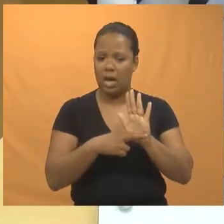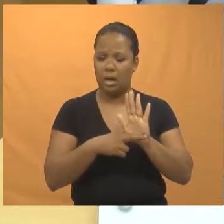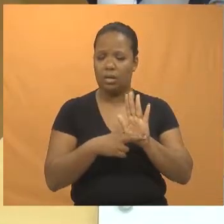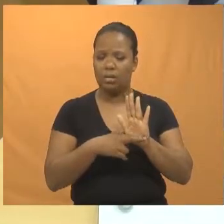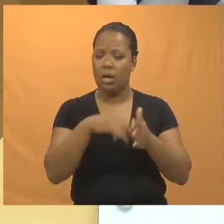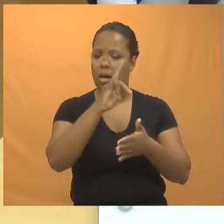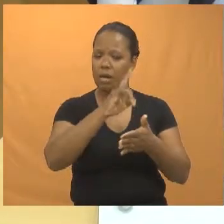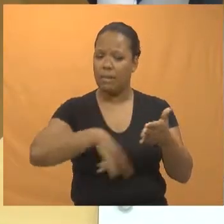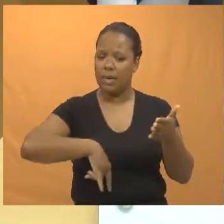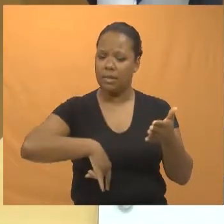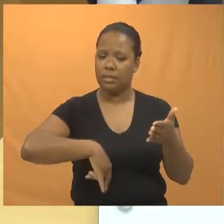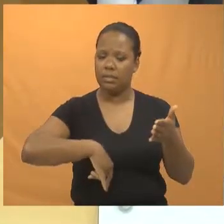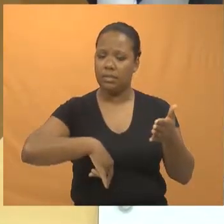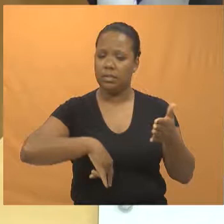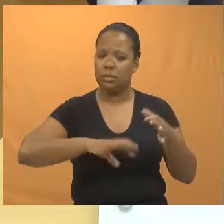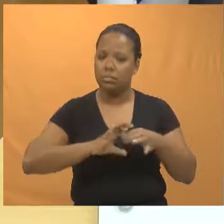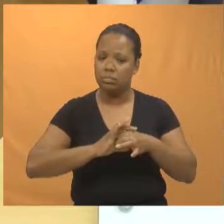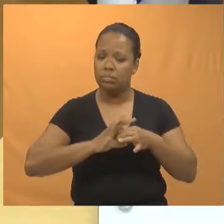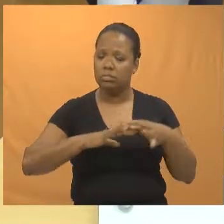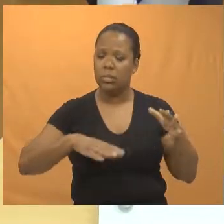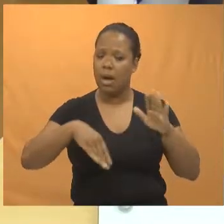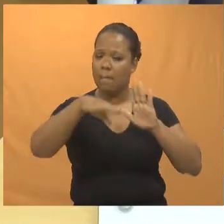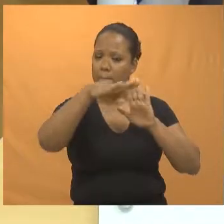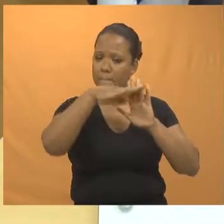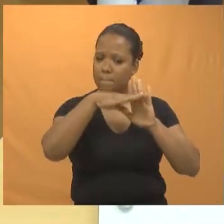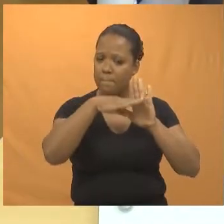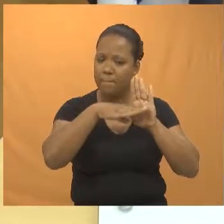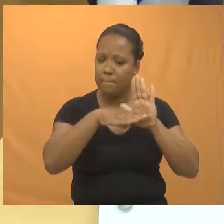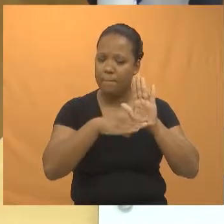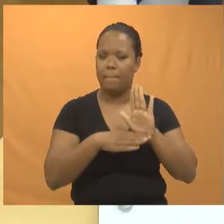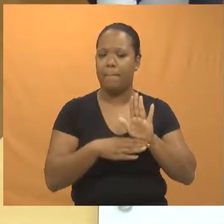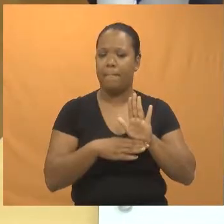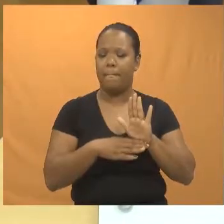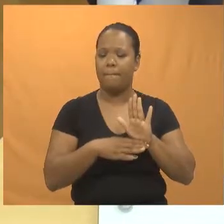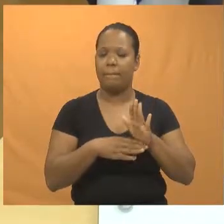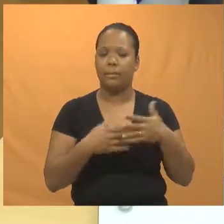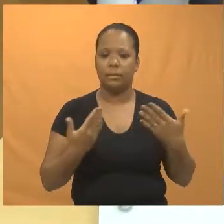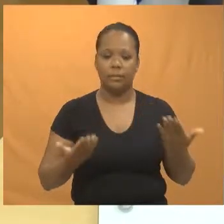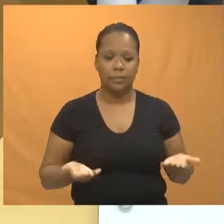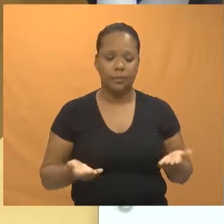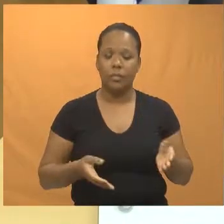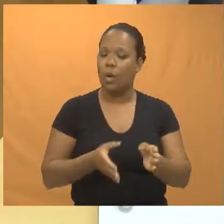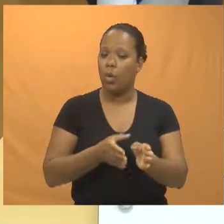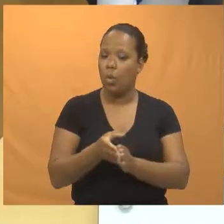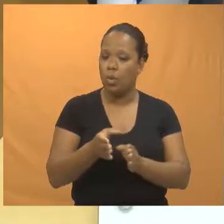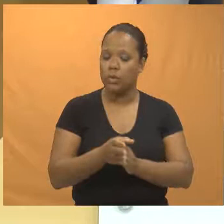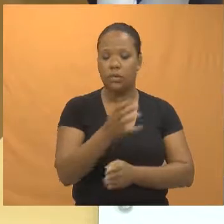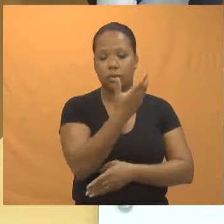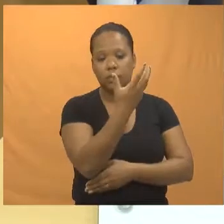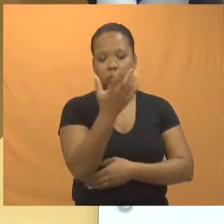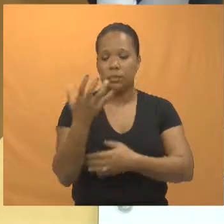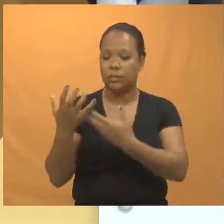licenciamento, o sistema de aprovação dos empreendimentos na nossa cidade. Então, o Conselho do Meio Ambiente